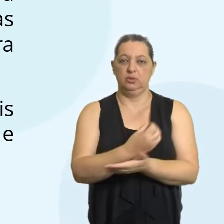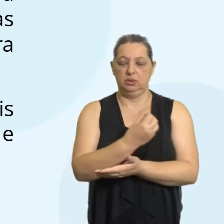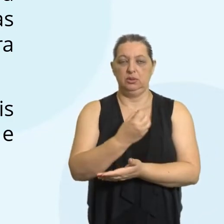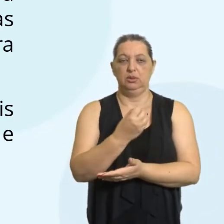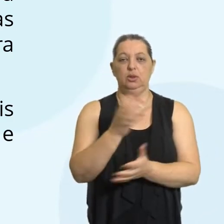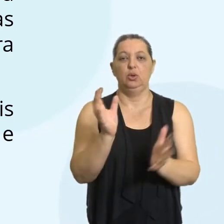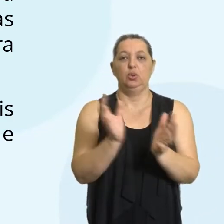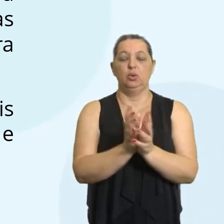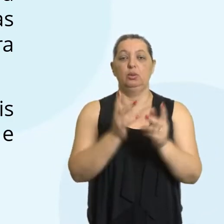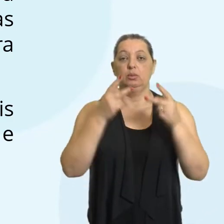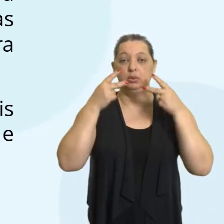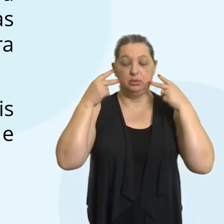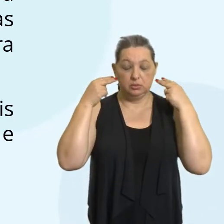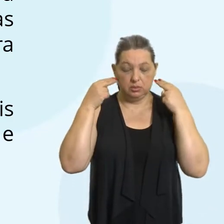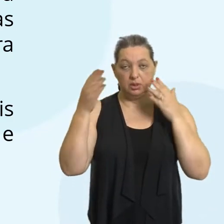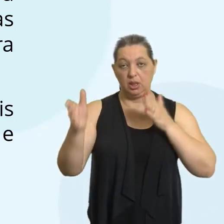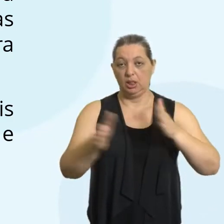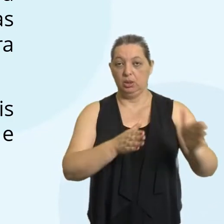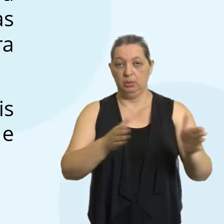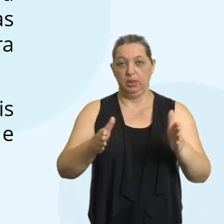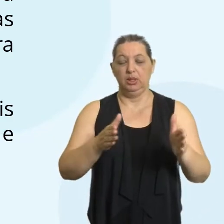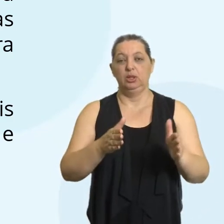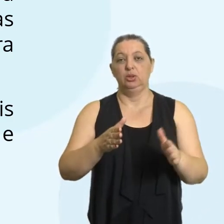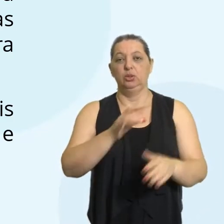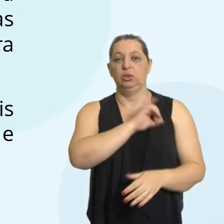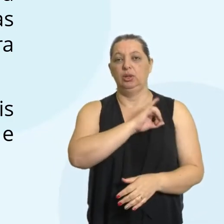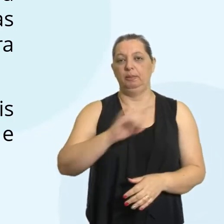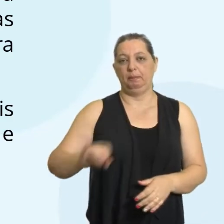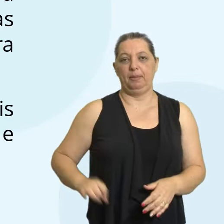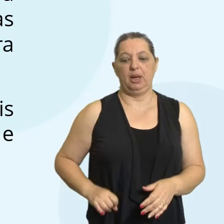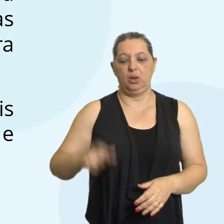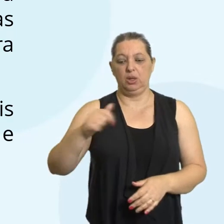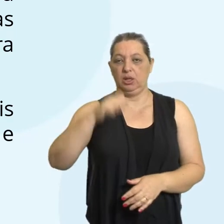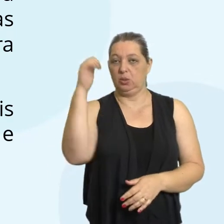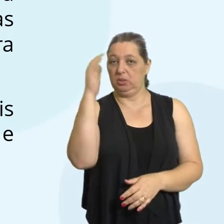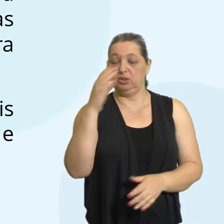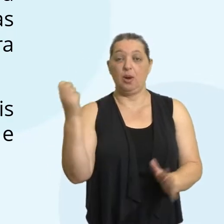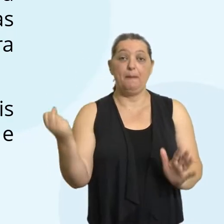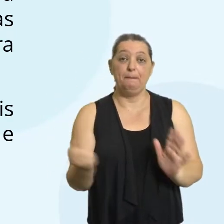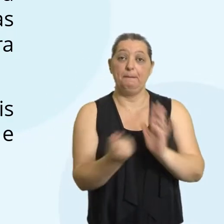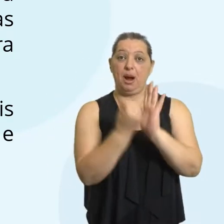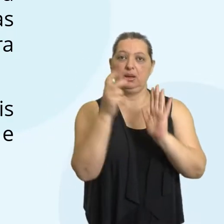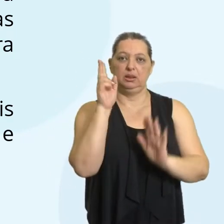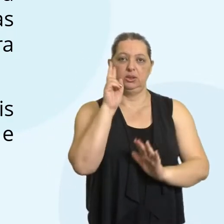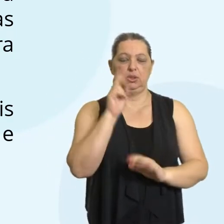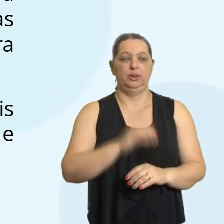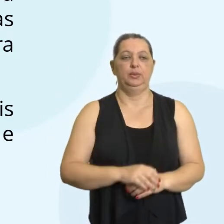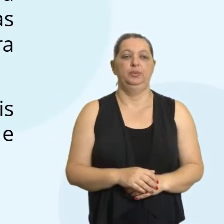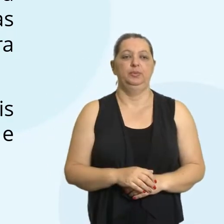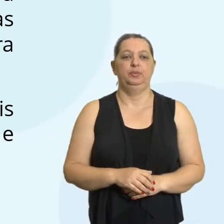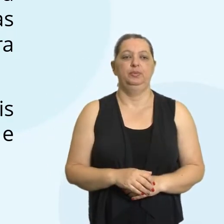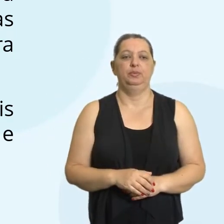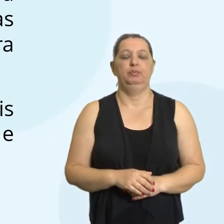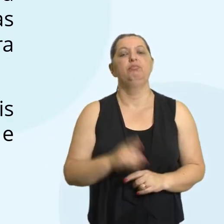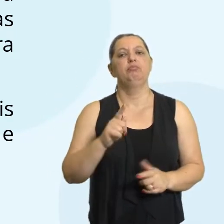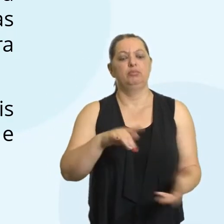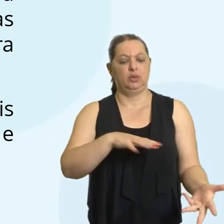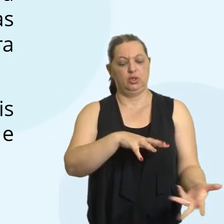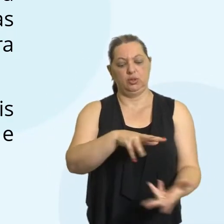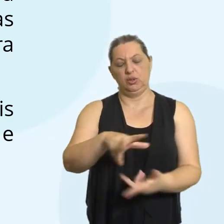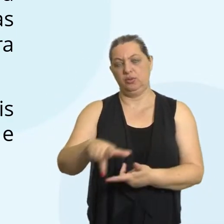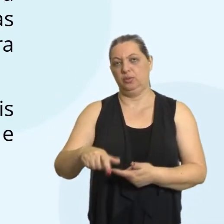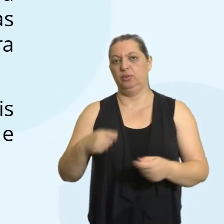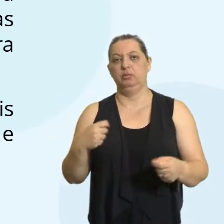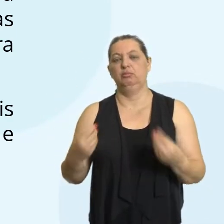indígena durante o império no Brasil é um momento histórico o de Geografia vai pensar na análise